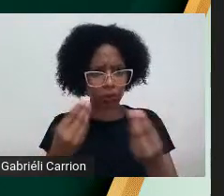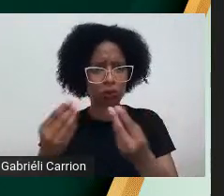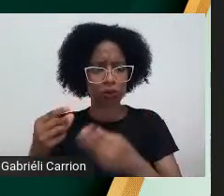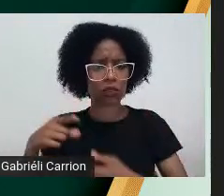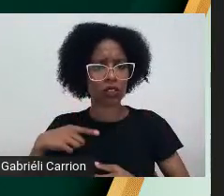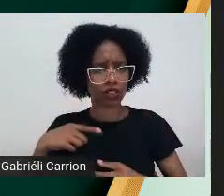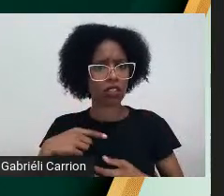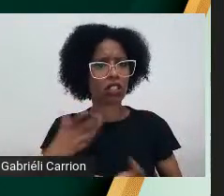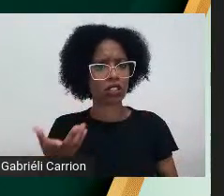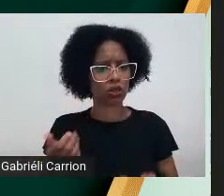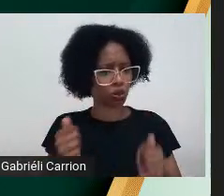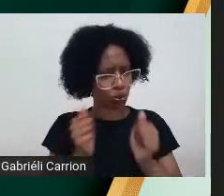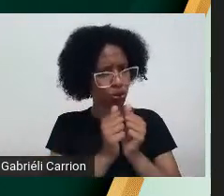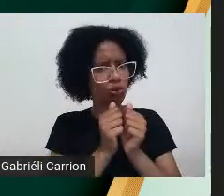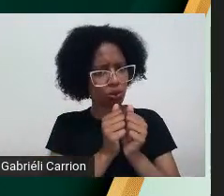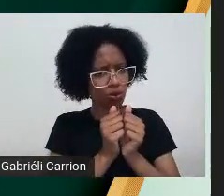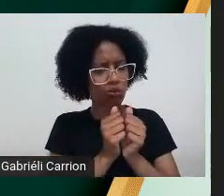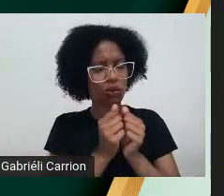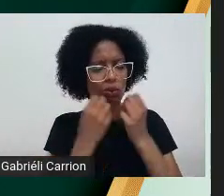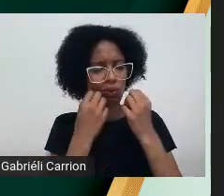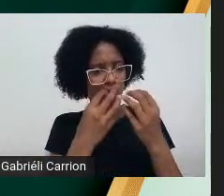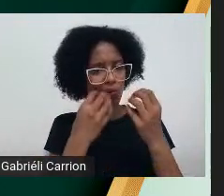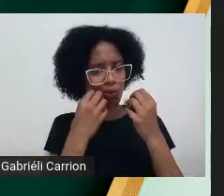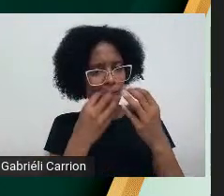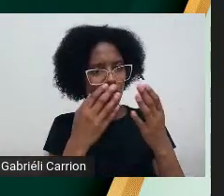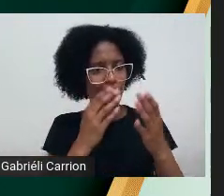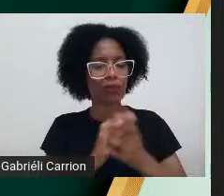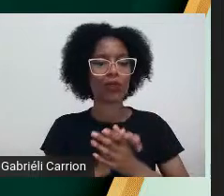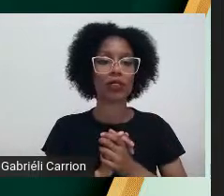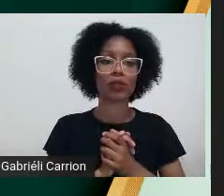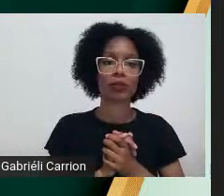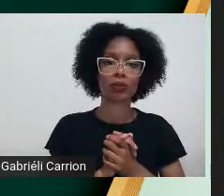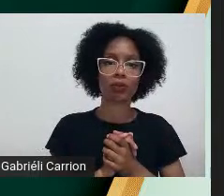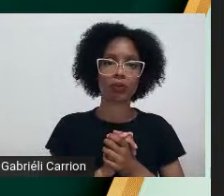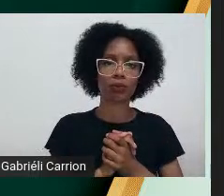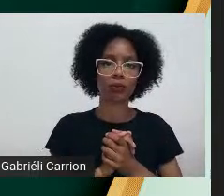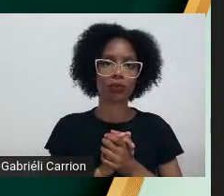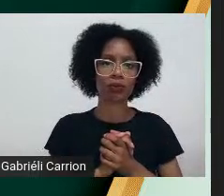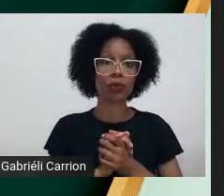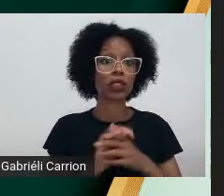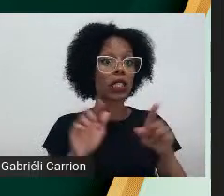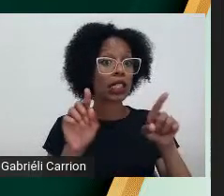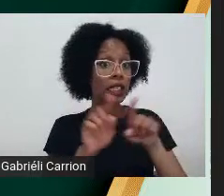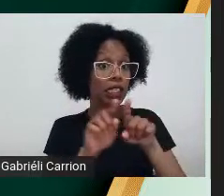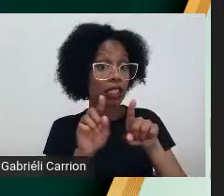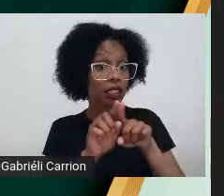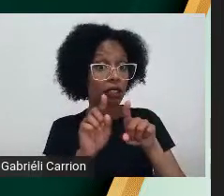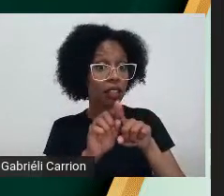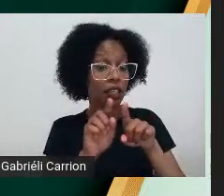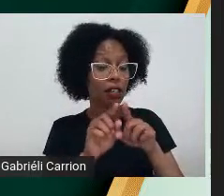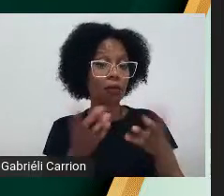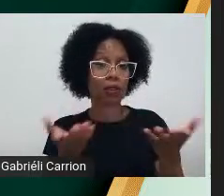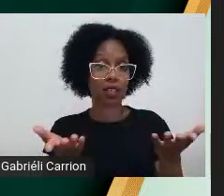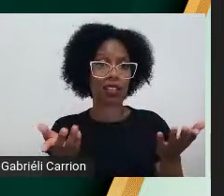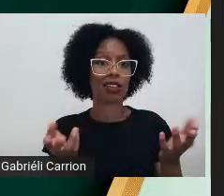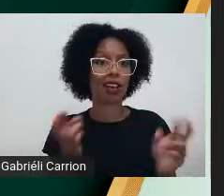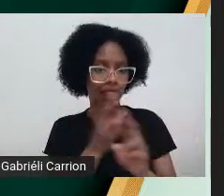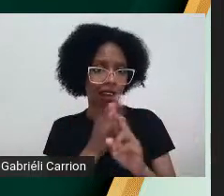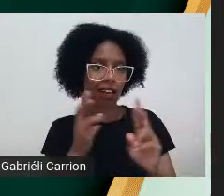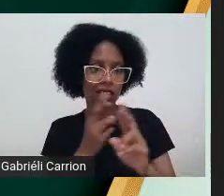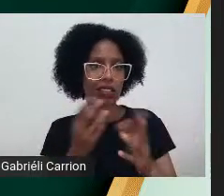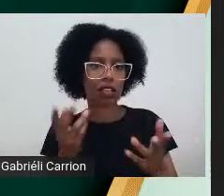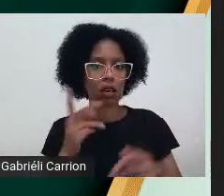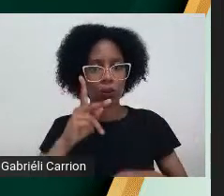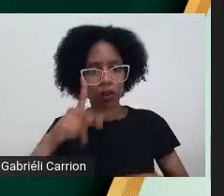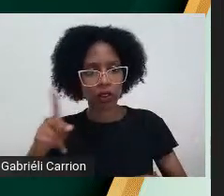de forma bastante harmoniosa nesse sentido. E, além dessa relação pessoal que tinha do professor para com